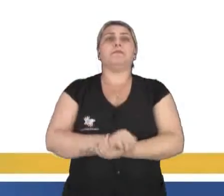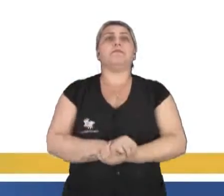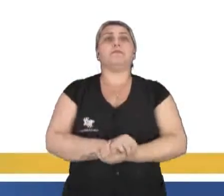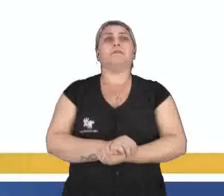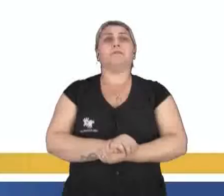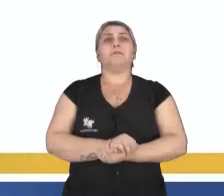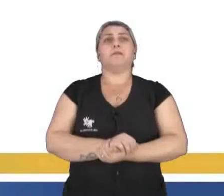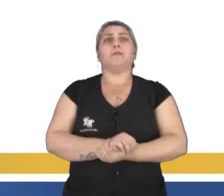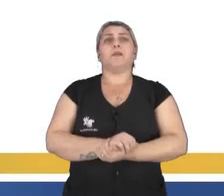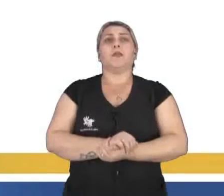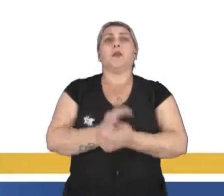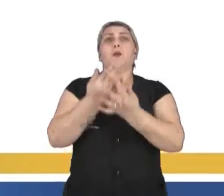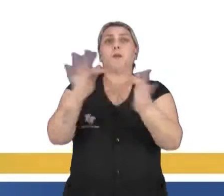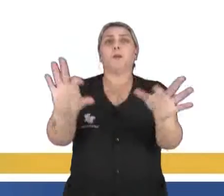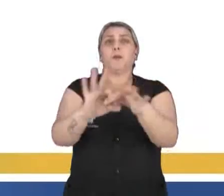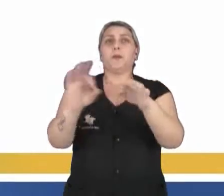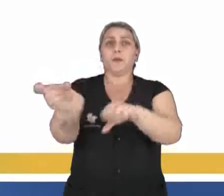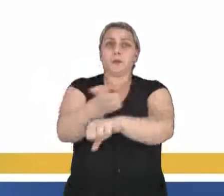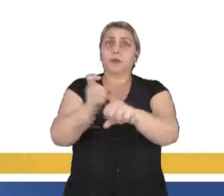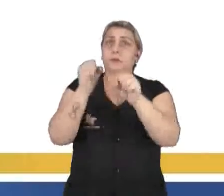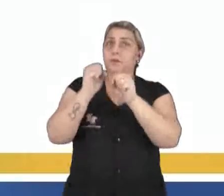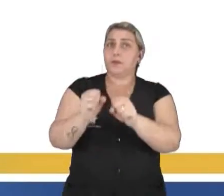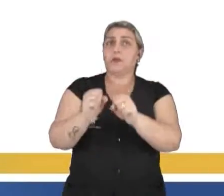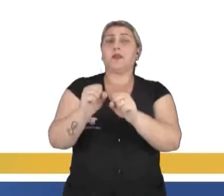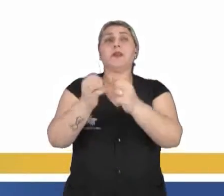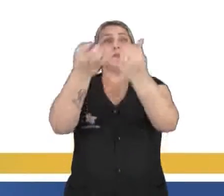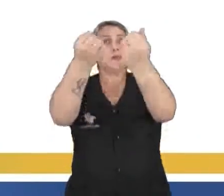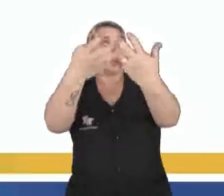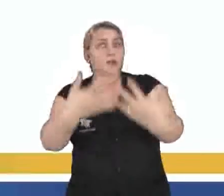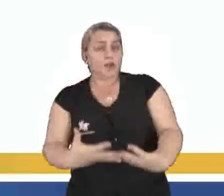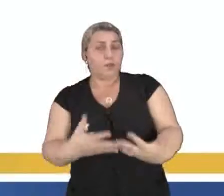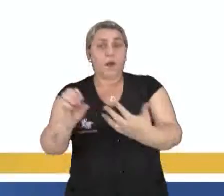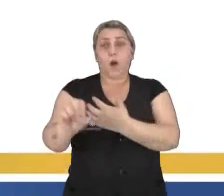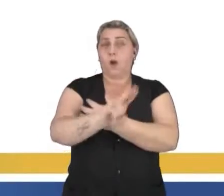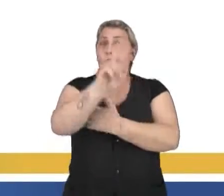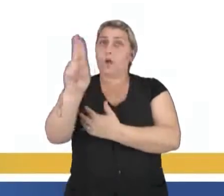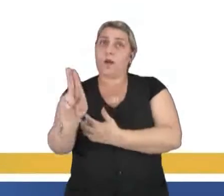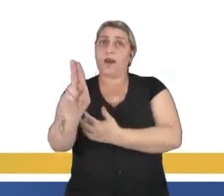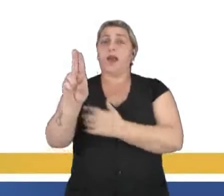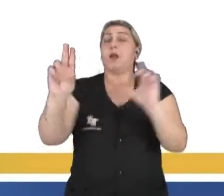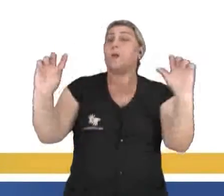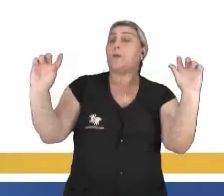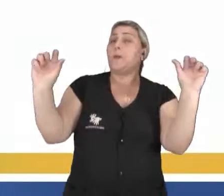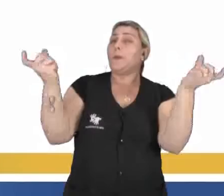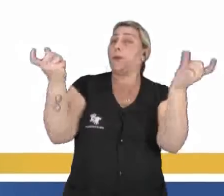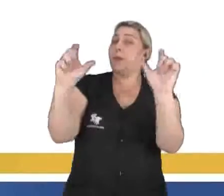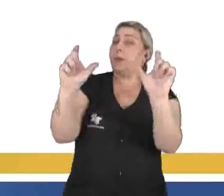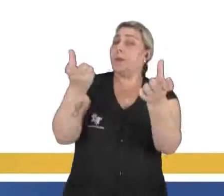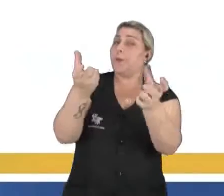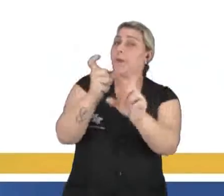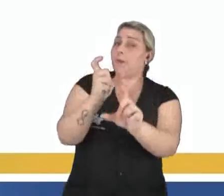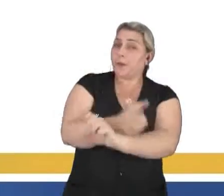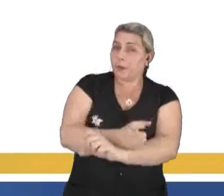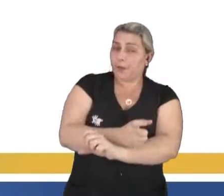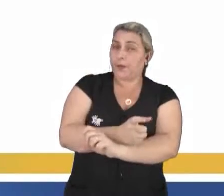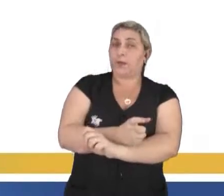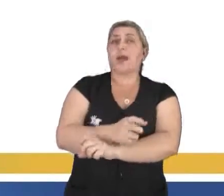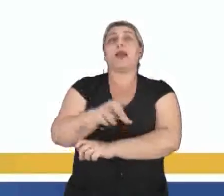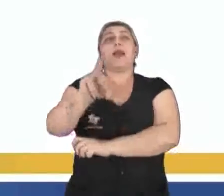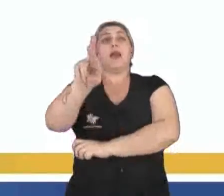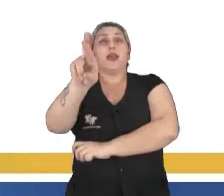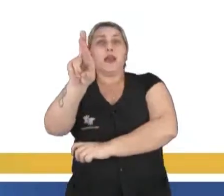as orações subordinadas adjetivas podem ser explicativas ou restritivos tá